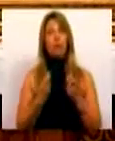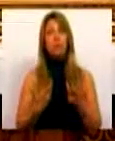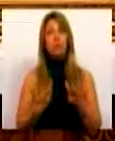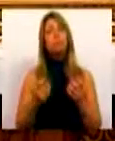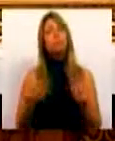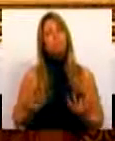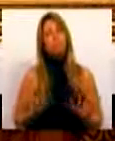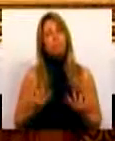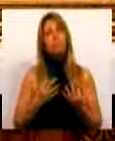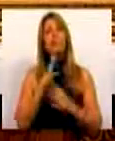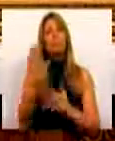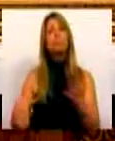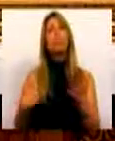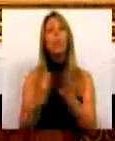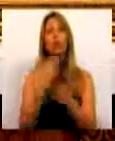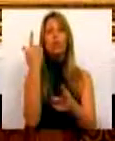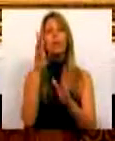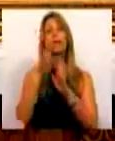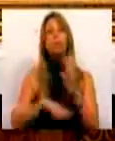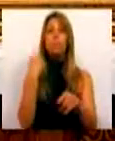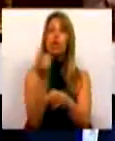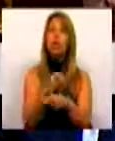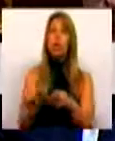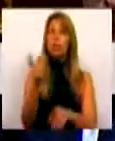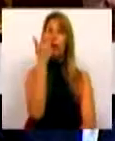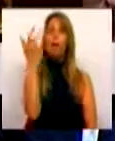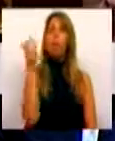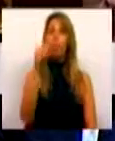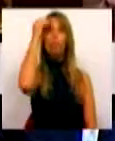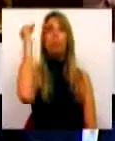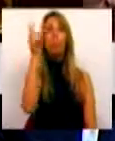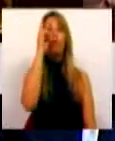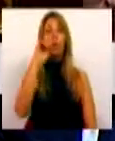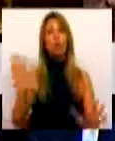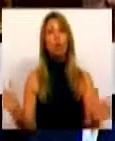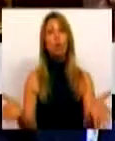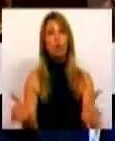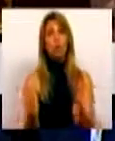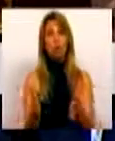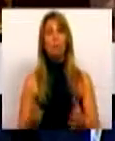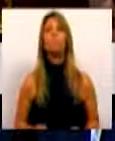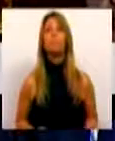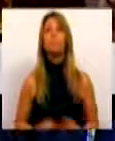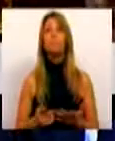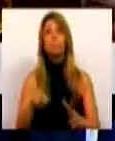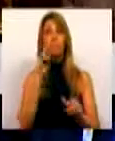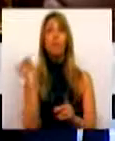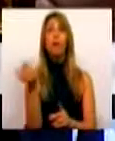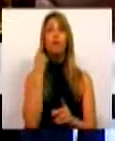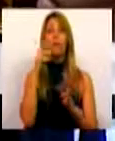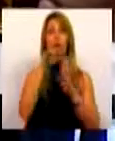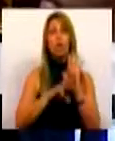na proposta de um regime excepcional de aposentação de professores e educadores de infância. A revisão do regime